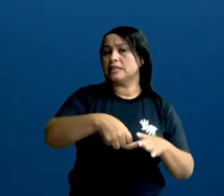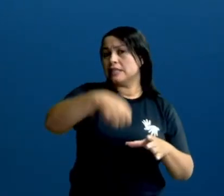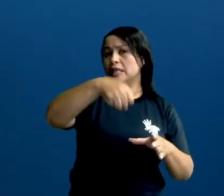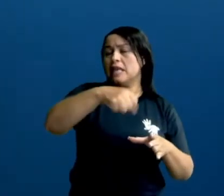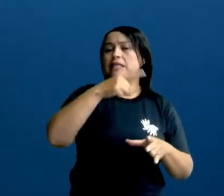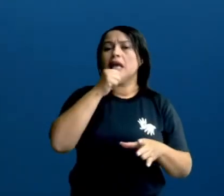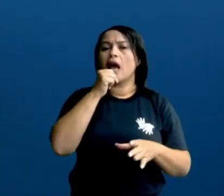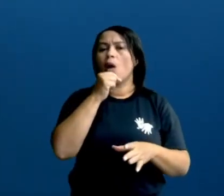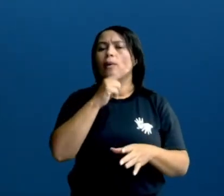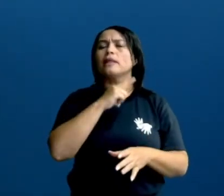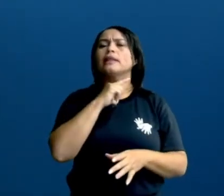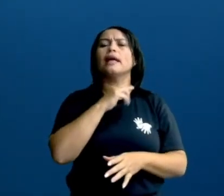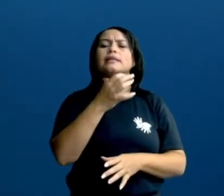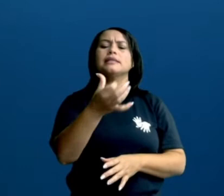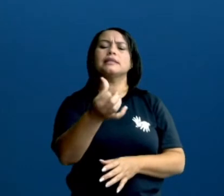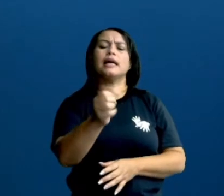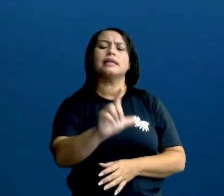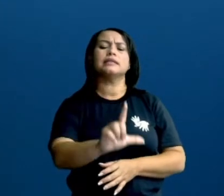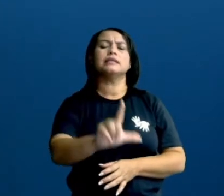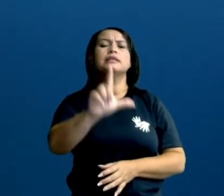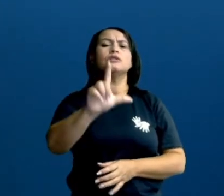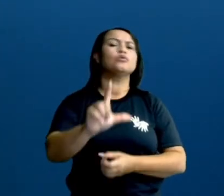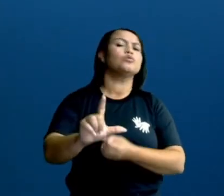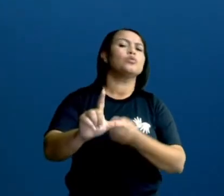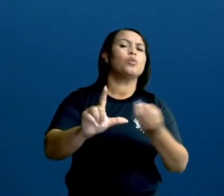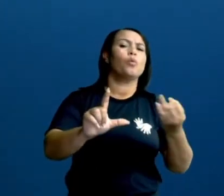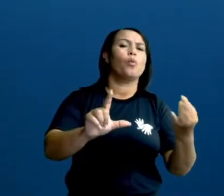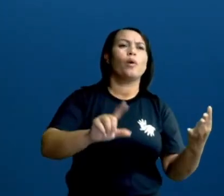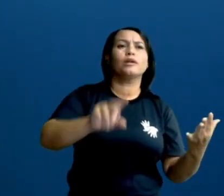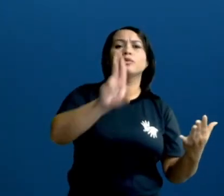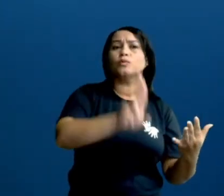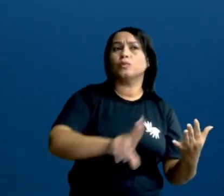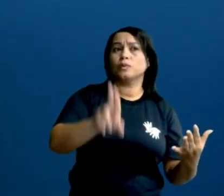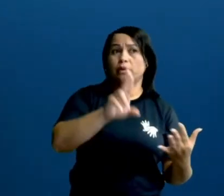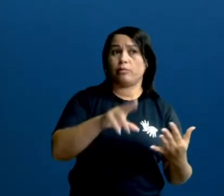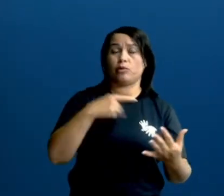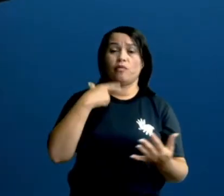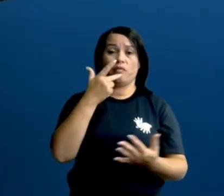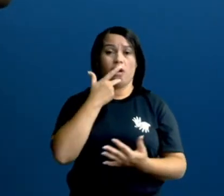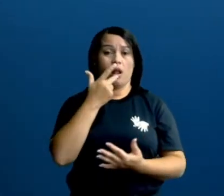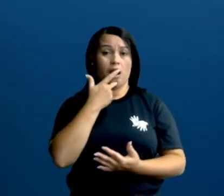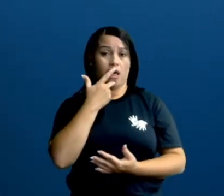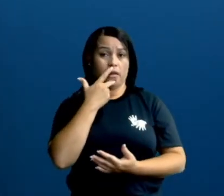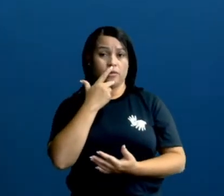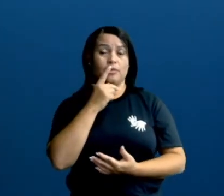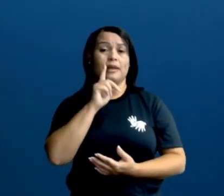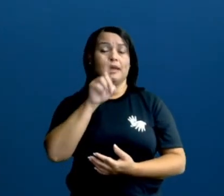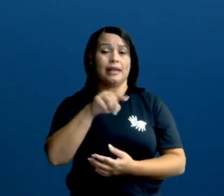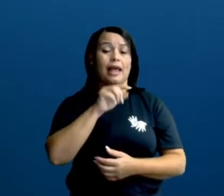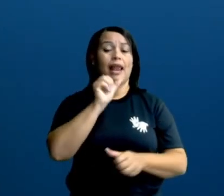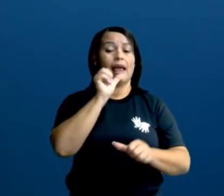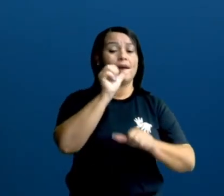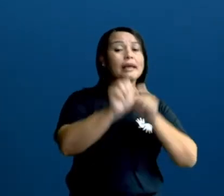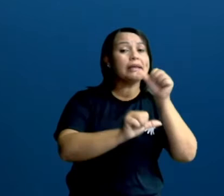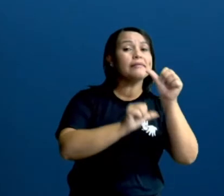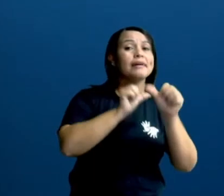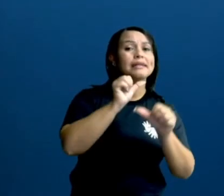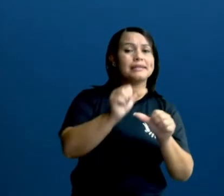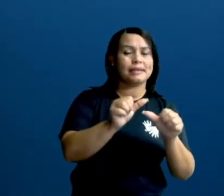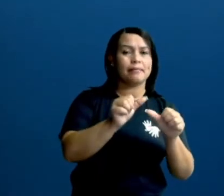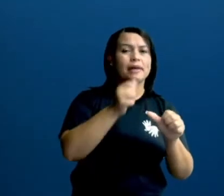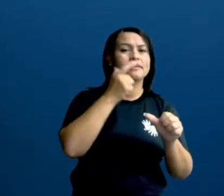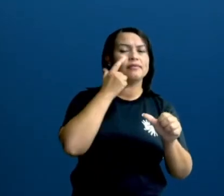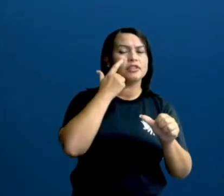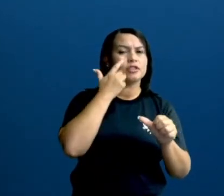6 litros. Ele quer saber quanto é que eu vou usar. Então, ó, como eu estou falando que ela é inversamente,